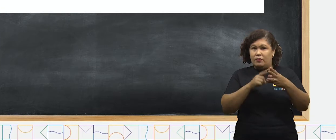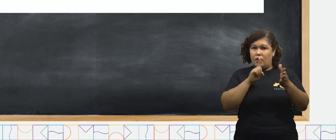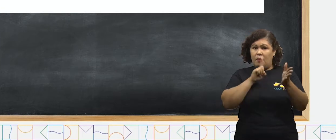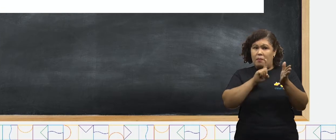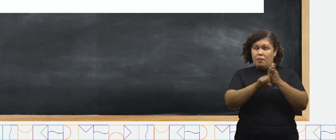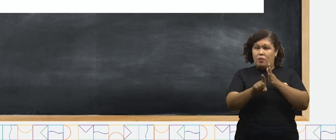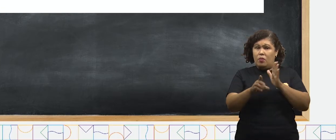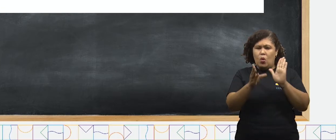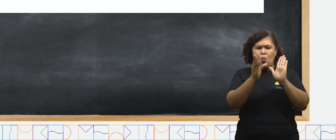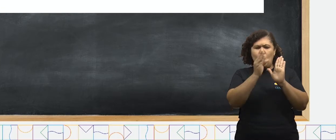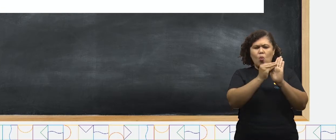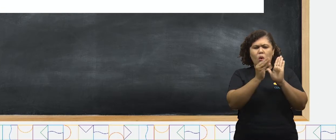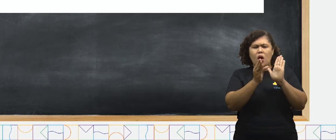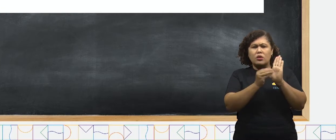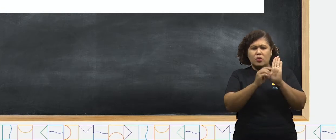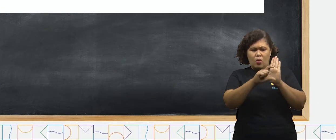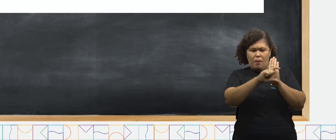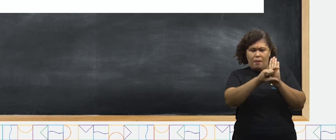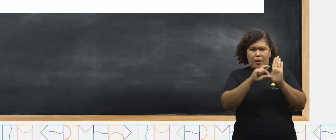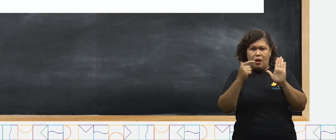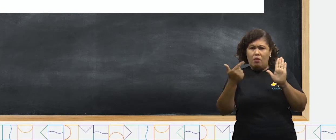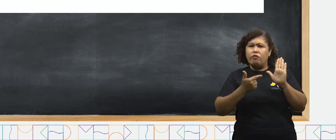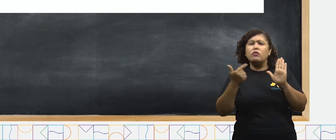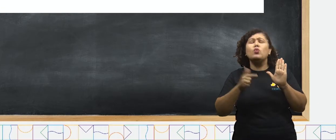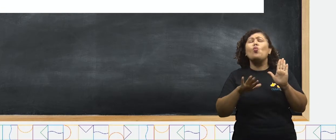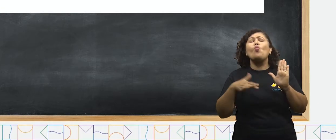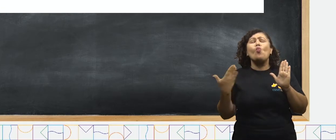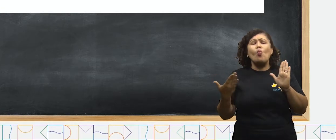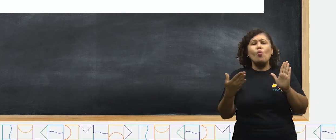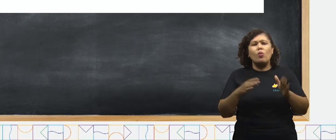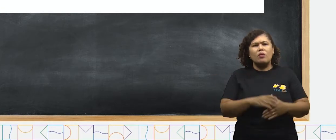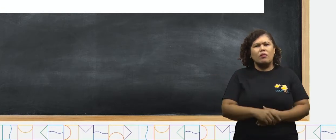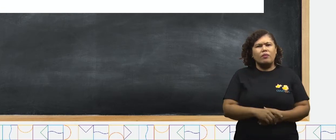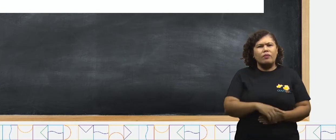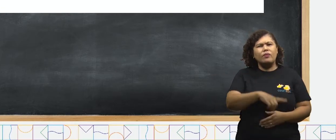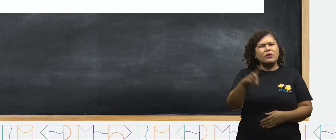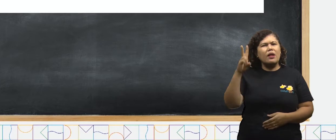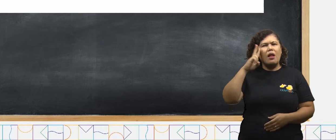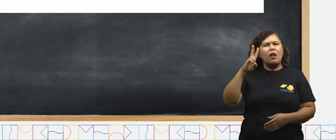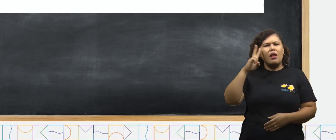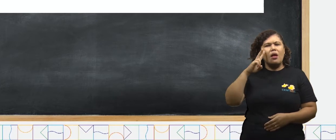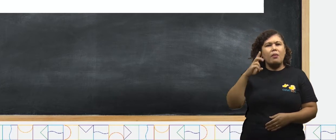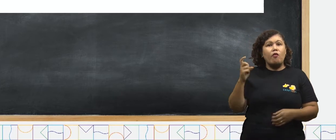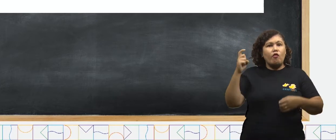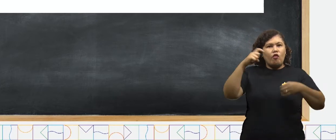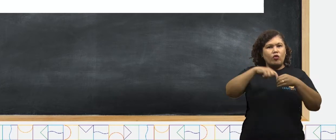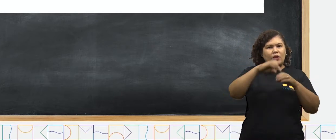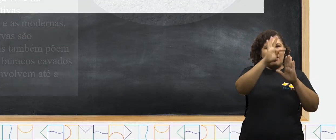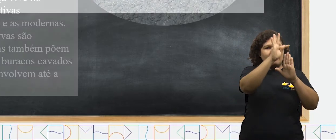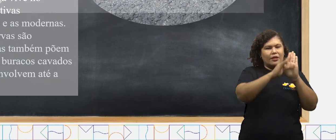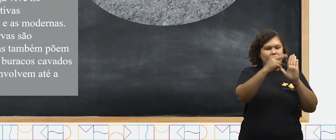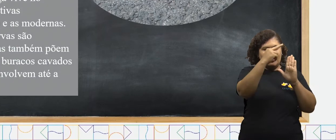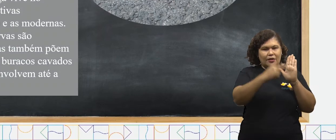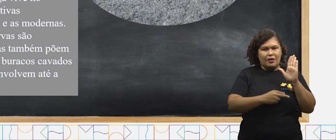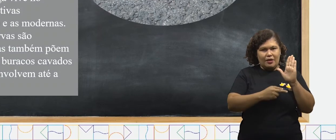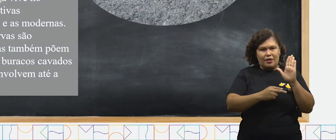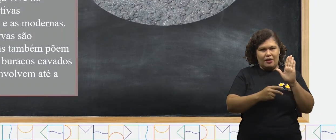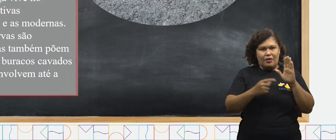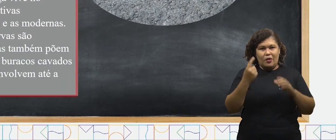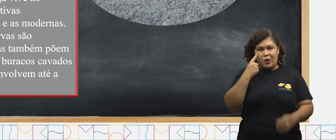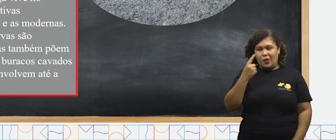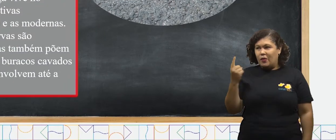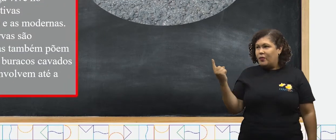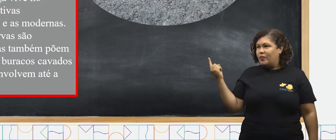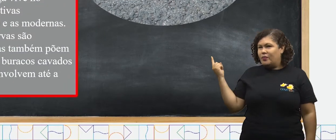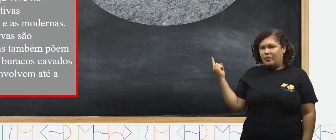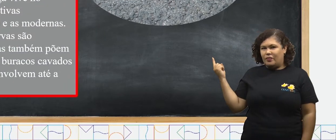Qual o assunto desenvolvido no segundo parágrafo? Você lembra? Voltemos ao texto. Há muito